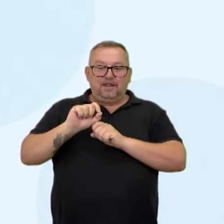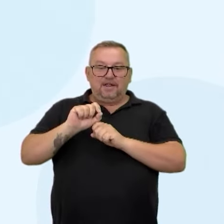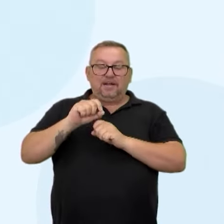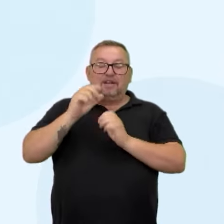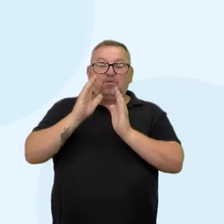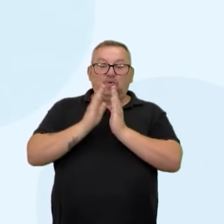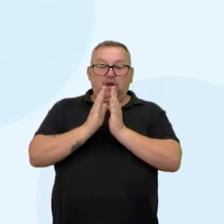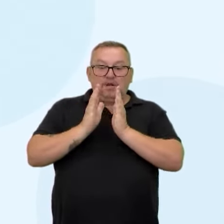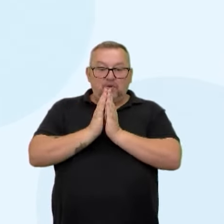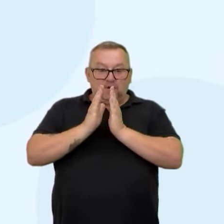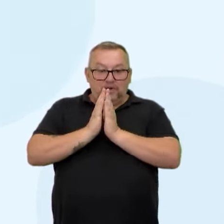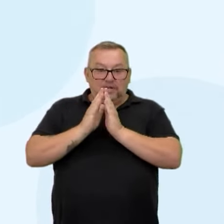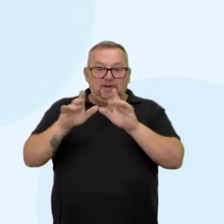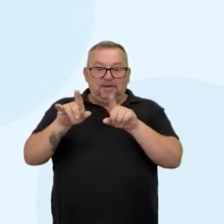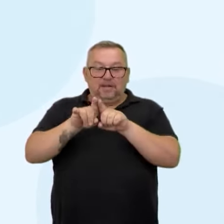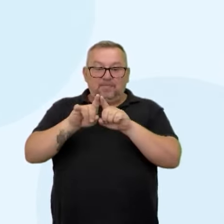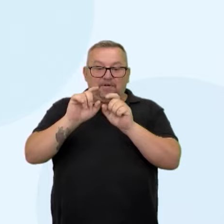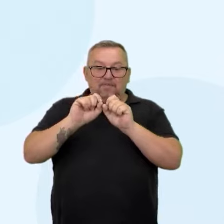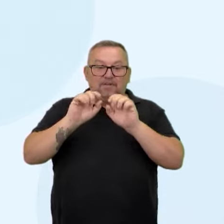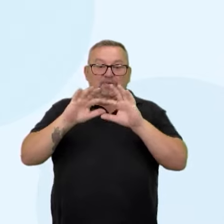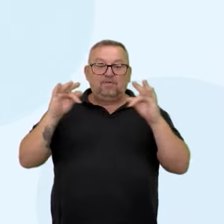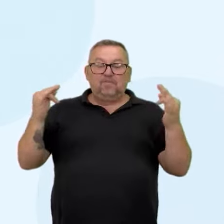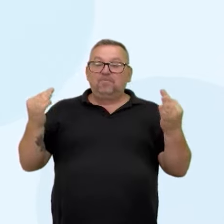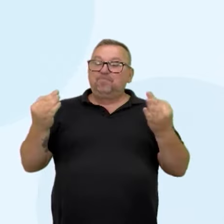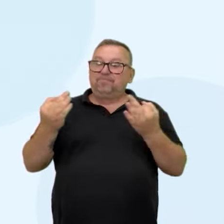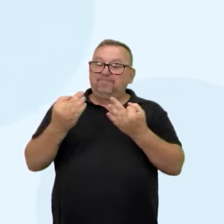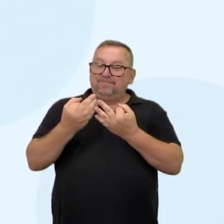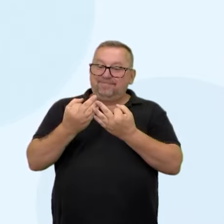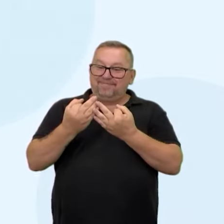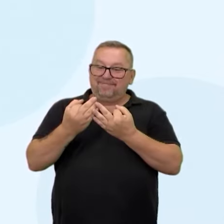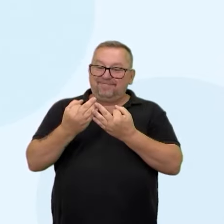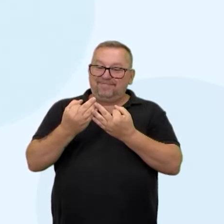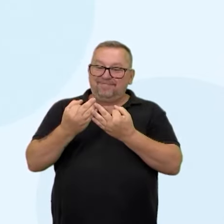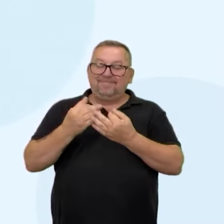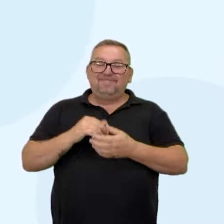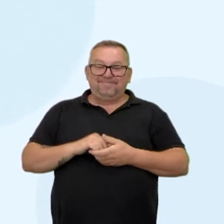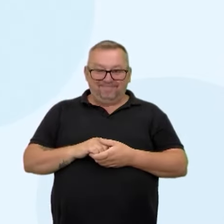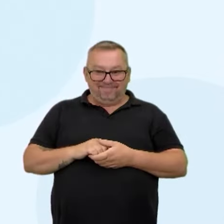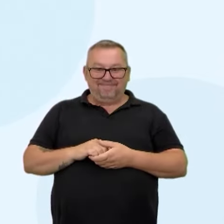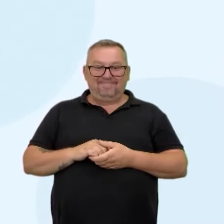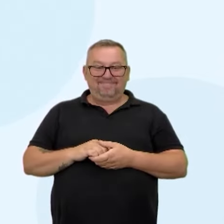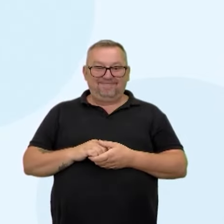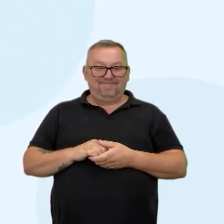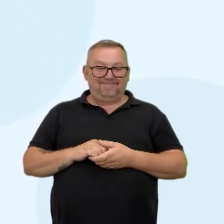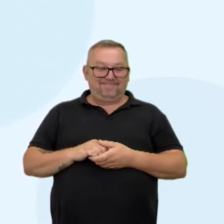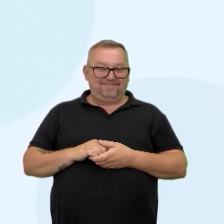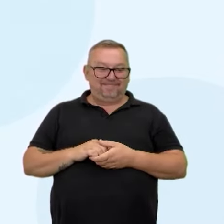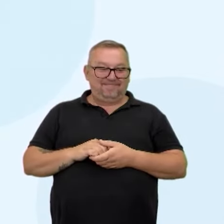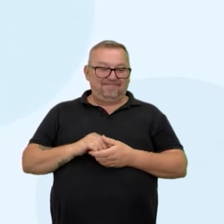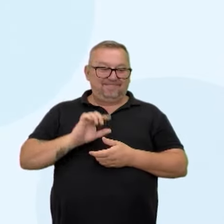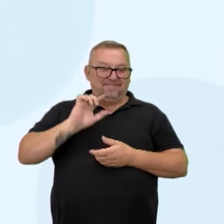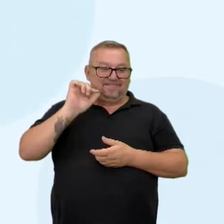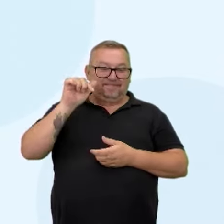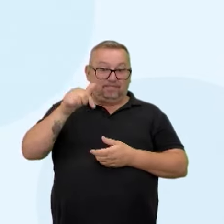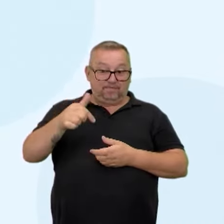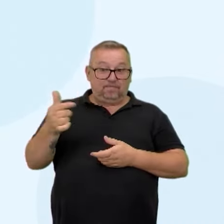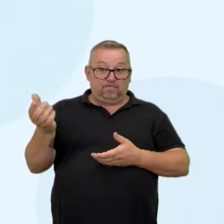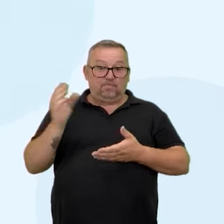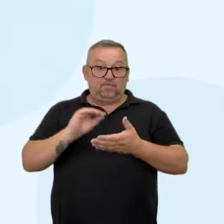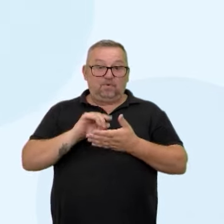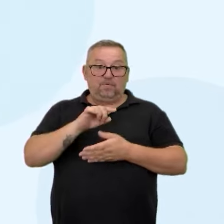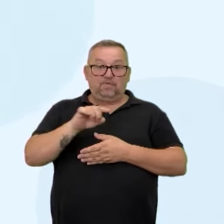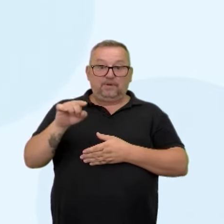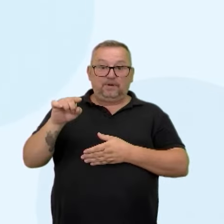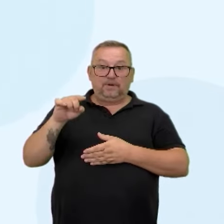das orações que eles fazem ali com os familiares, no caso, quando chegam em uma residência, tudo bem? Aí, na sequência, eu coloquei para